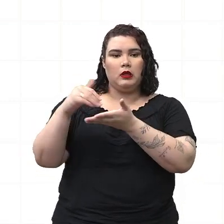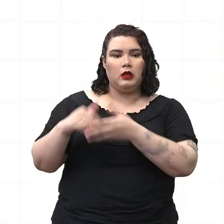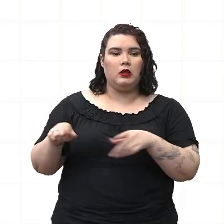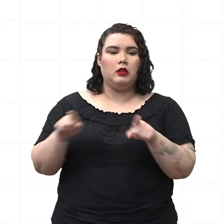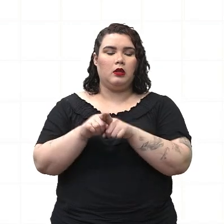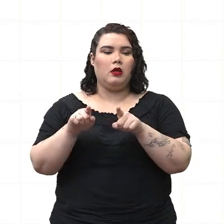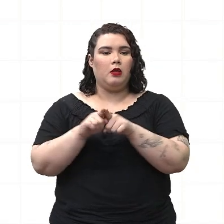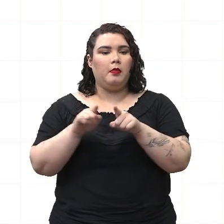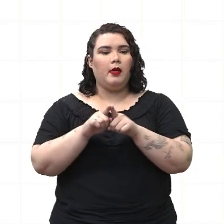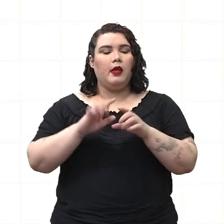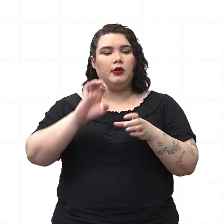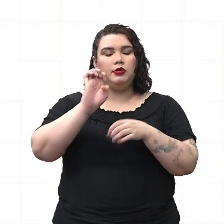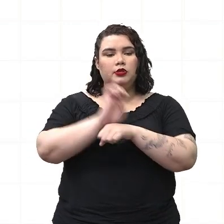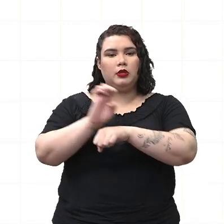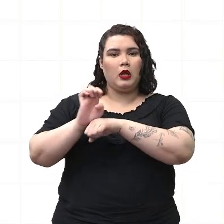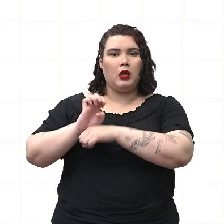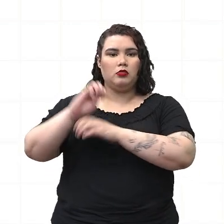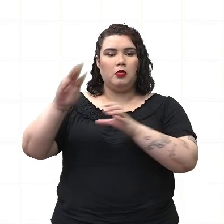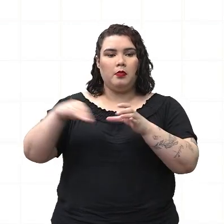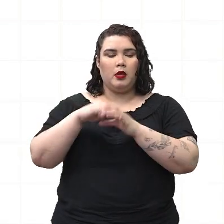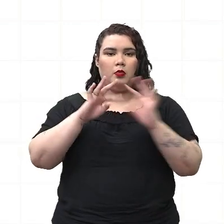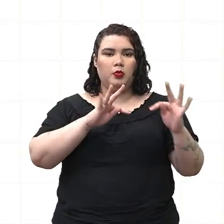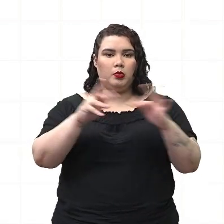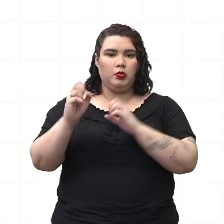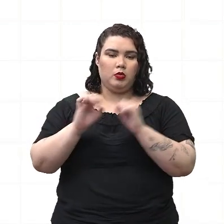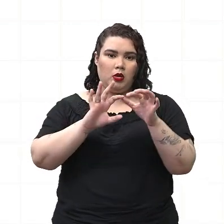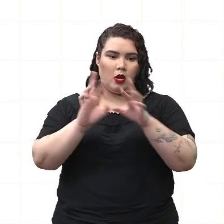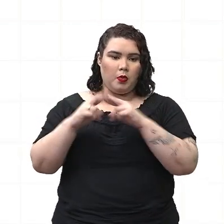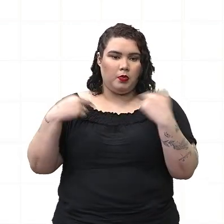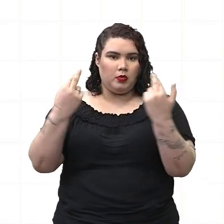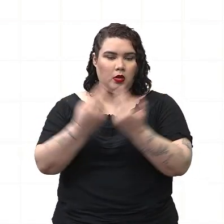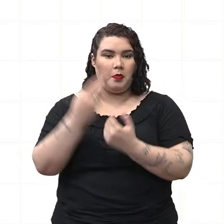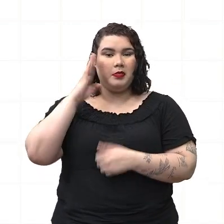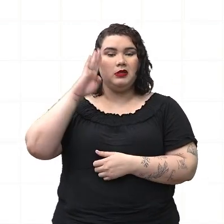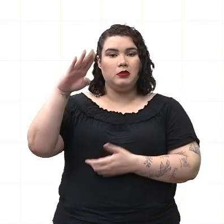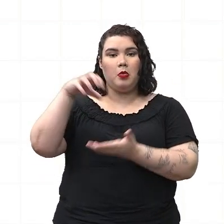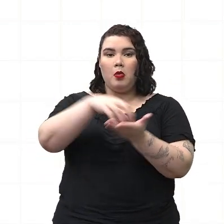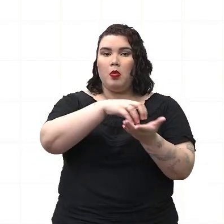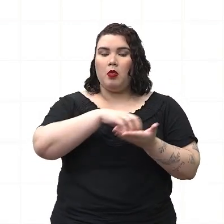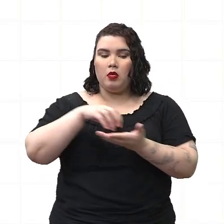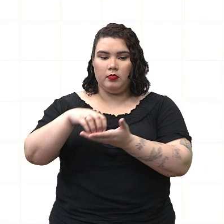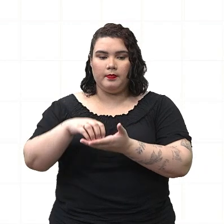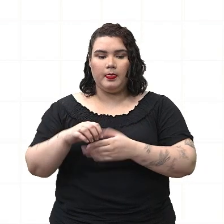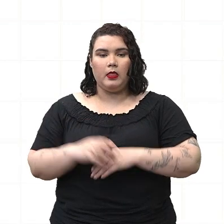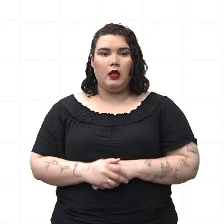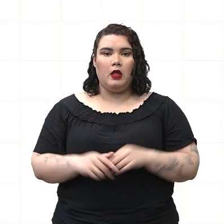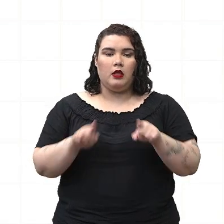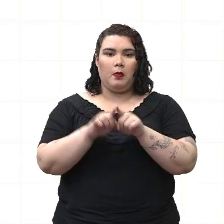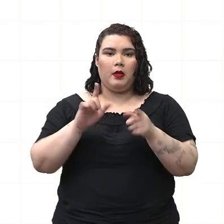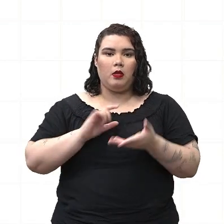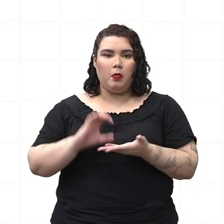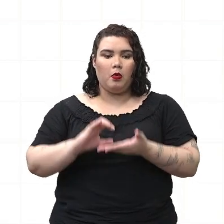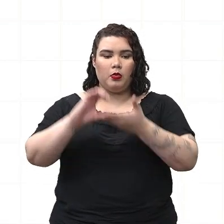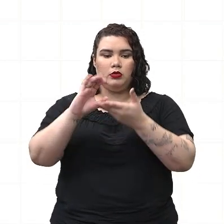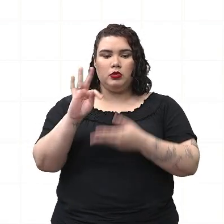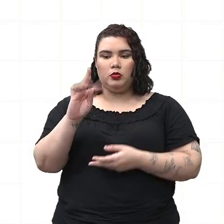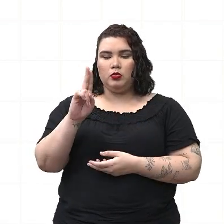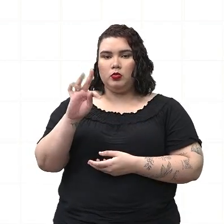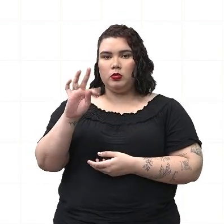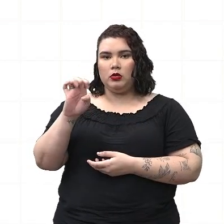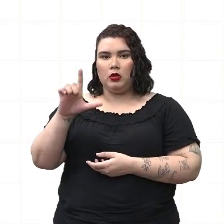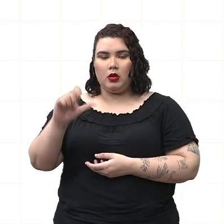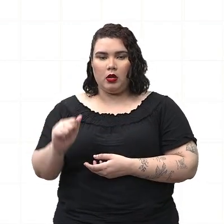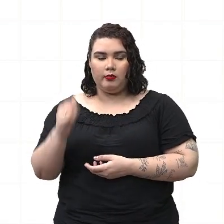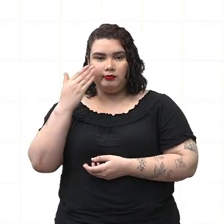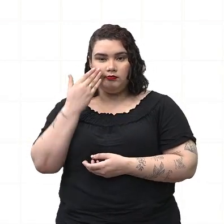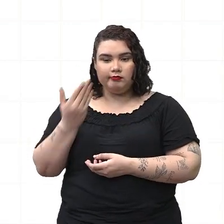exemplos de setores atuais, os principais órgãos da ONU. O Conselho de Tutela está ali, como nós já mencionamos, ele